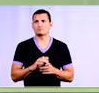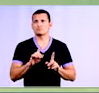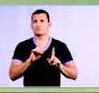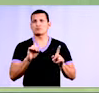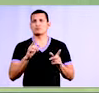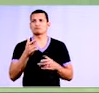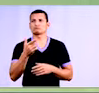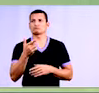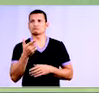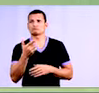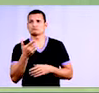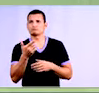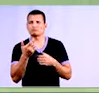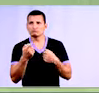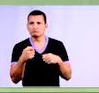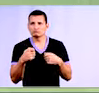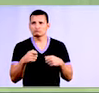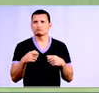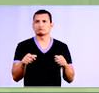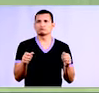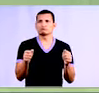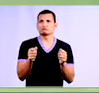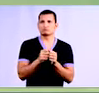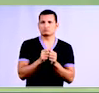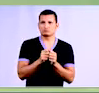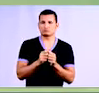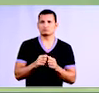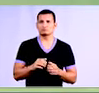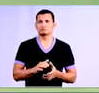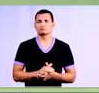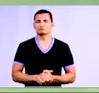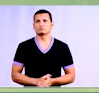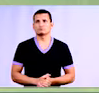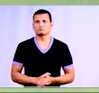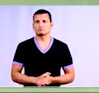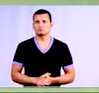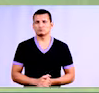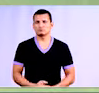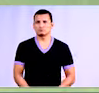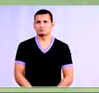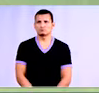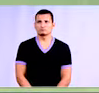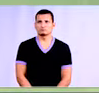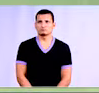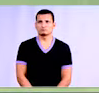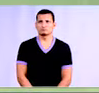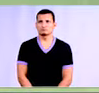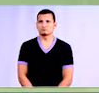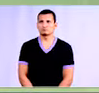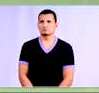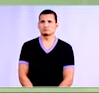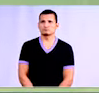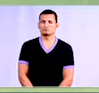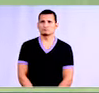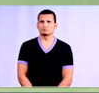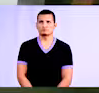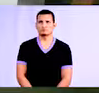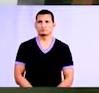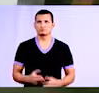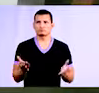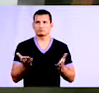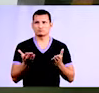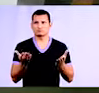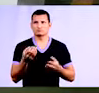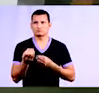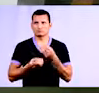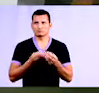necessariamente juntos. Mas, professor, agora, como é que eu faço para